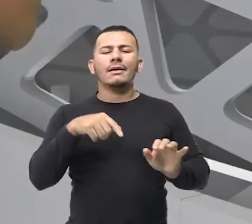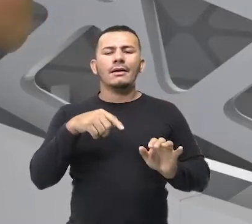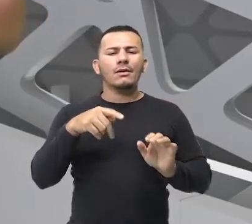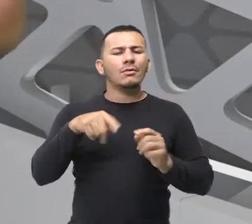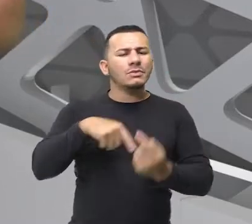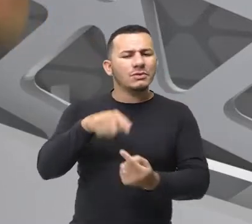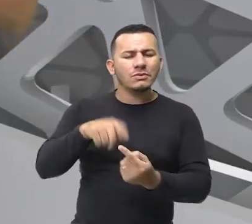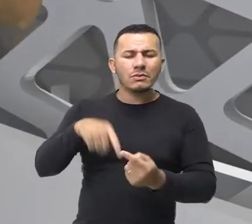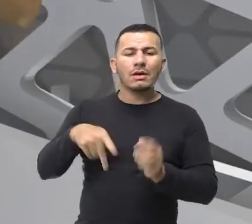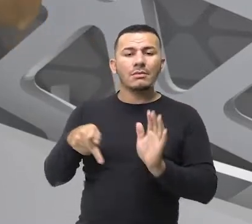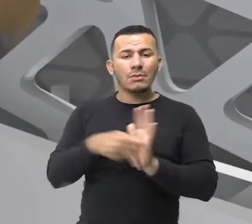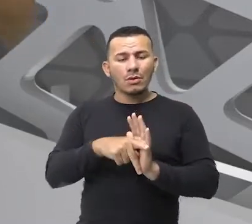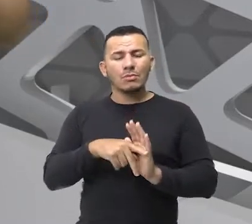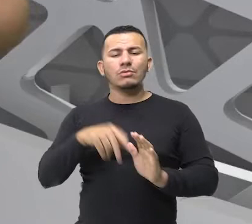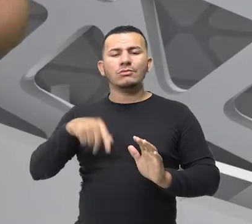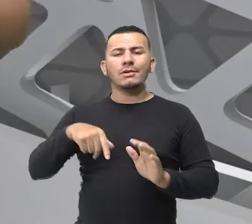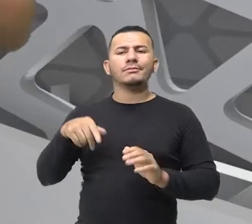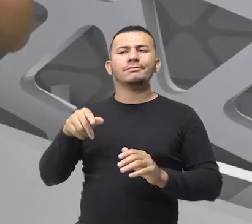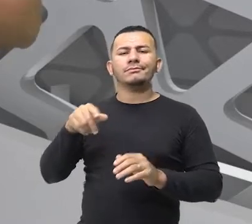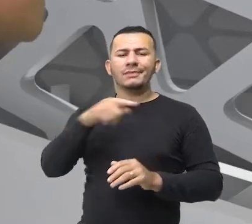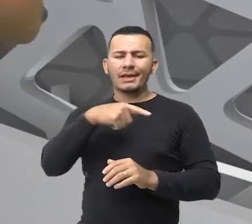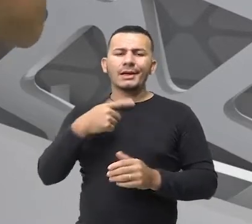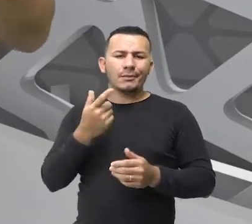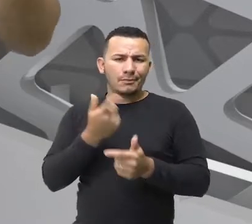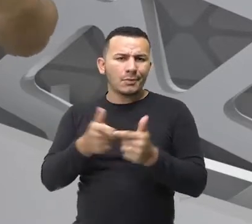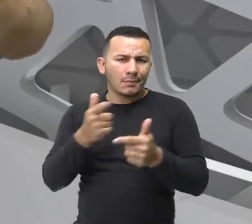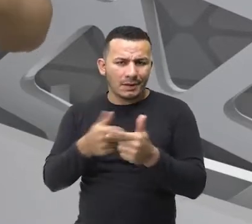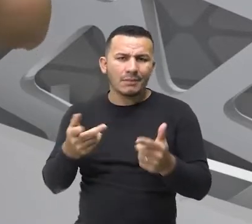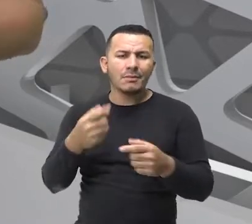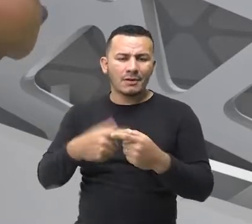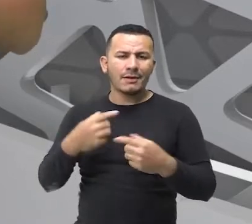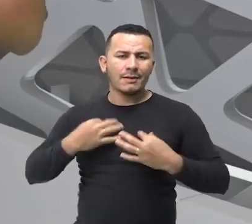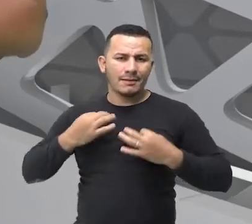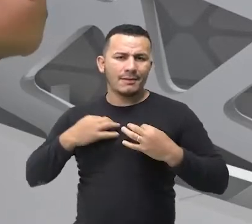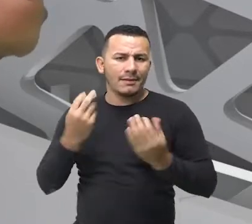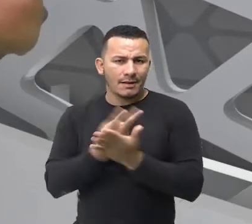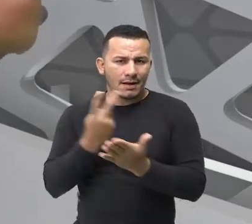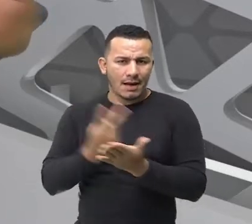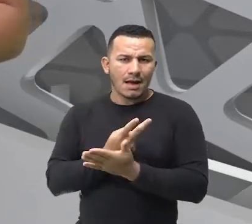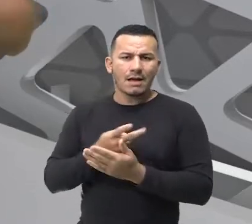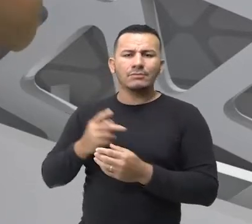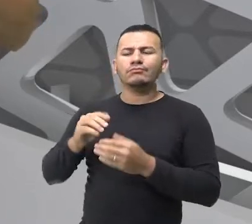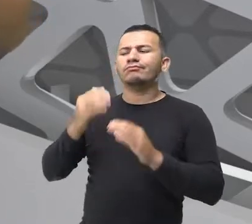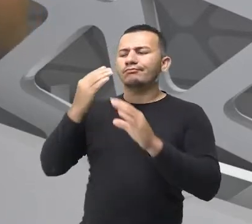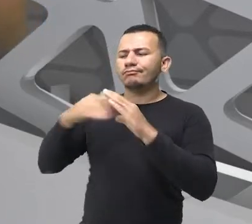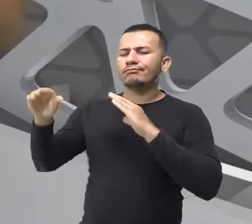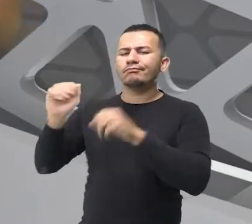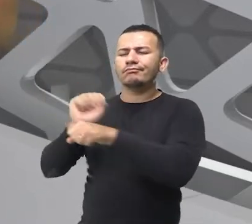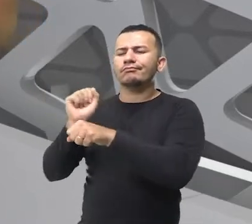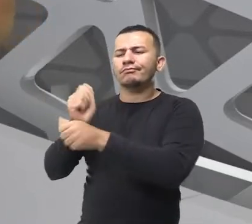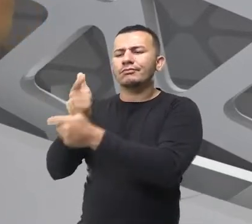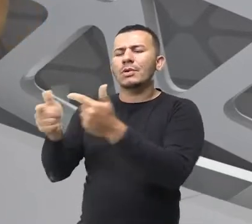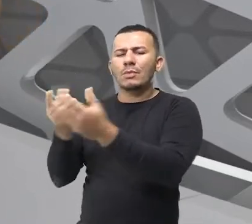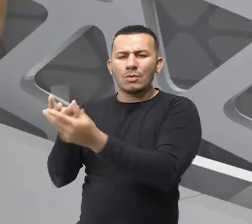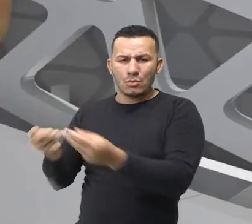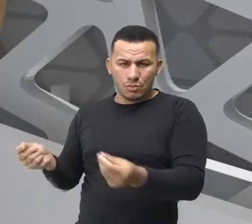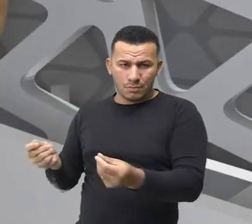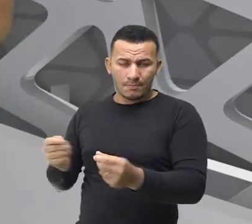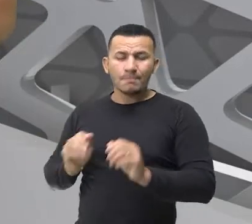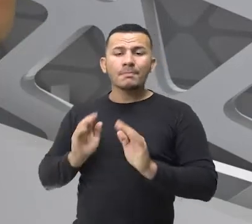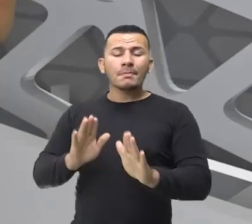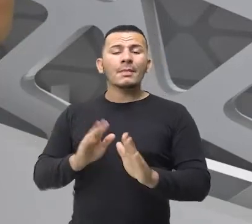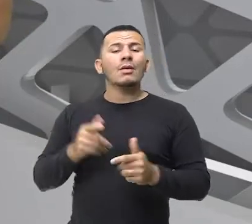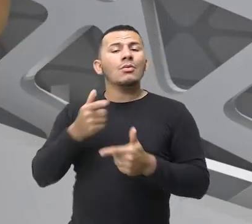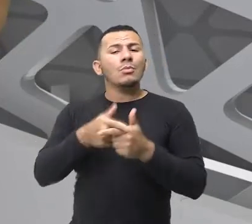fazer com que o problema que ela evidenciou seja resolvido E qual o problema que nós